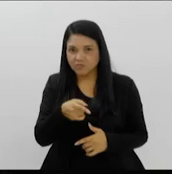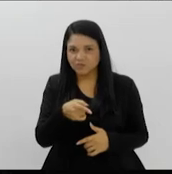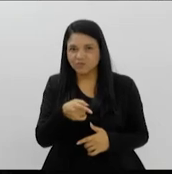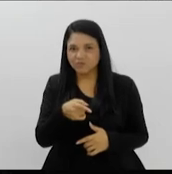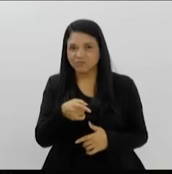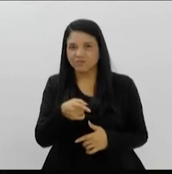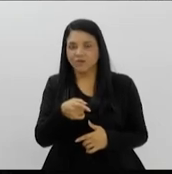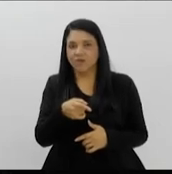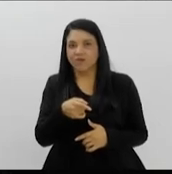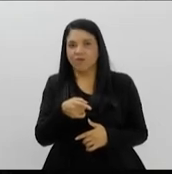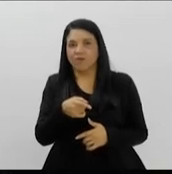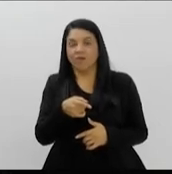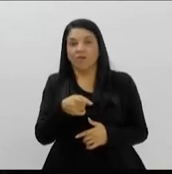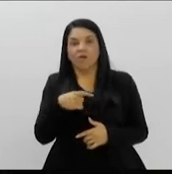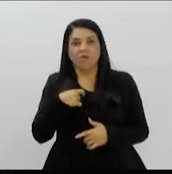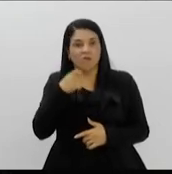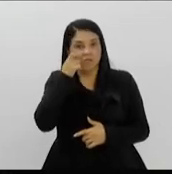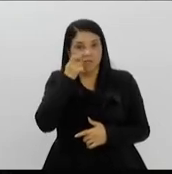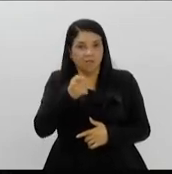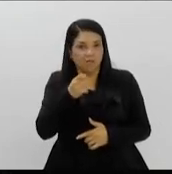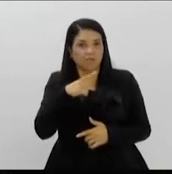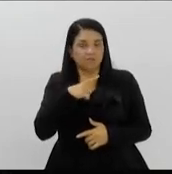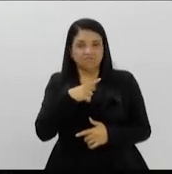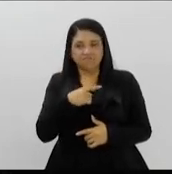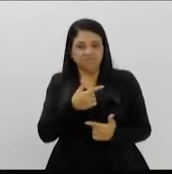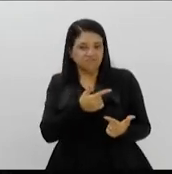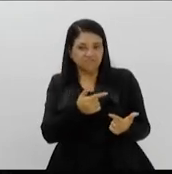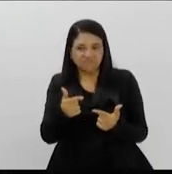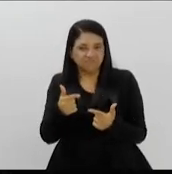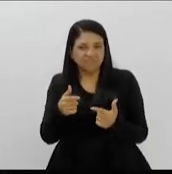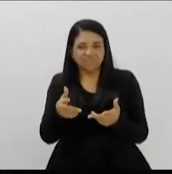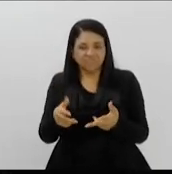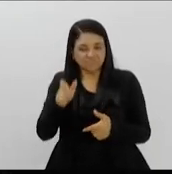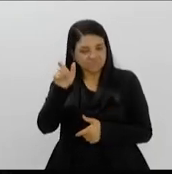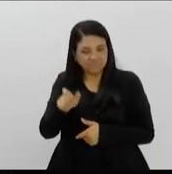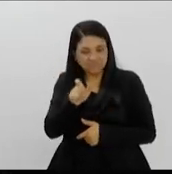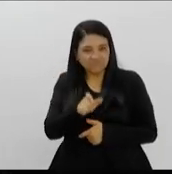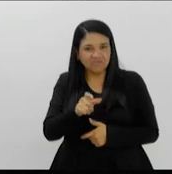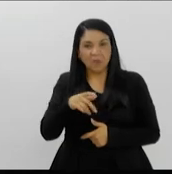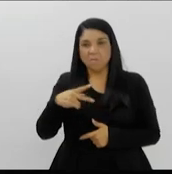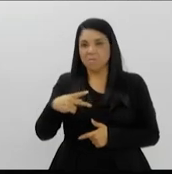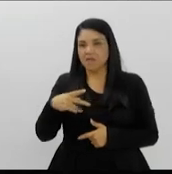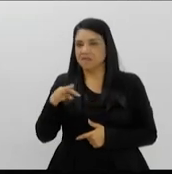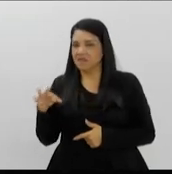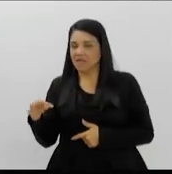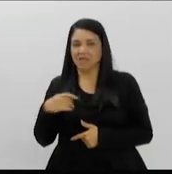Agora, eu não vi ninguém aqui do PT, do PSOL, do PCdoB,